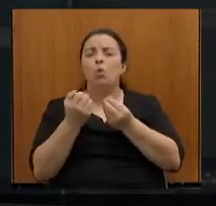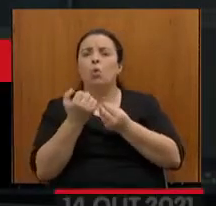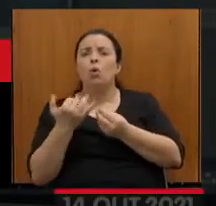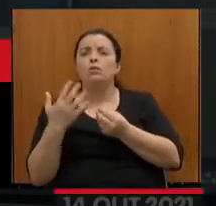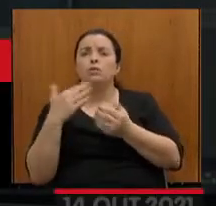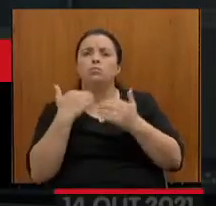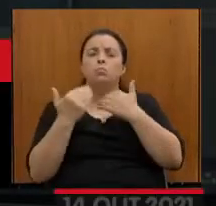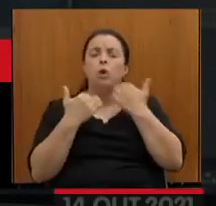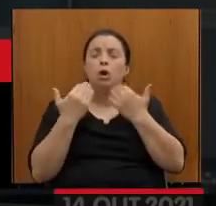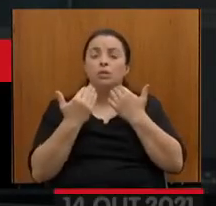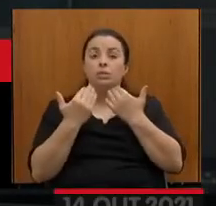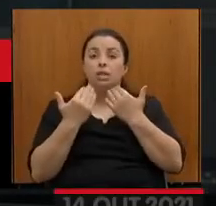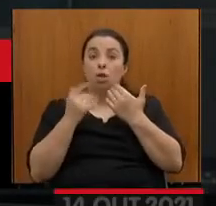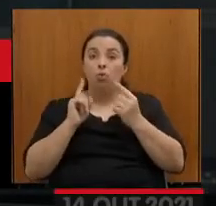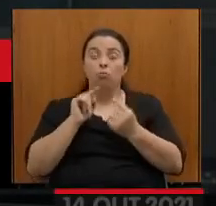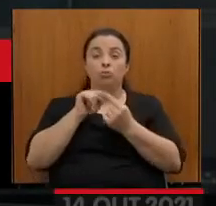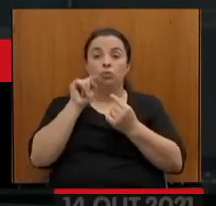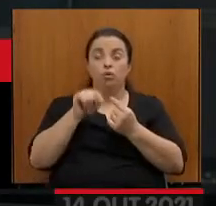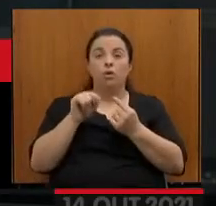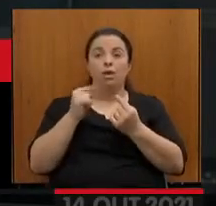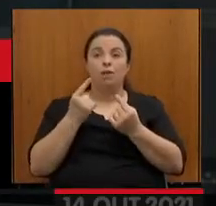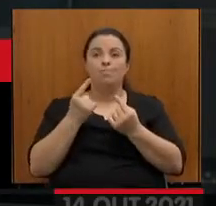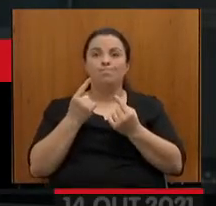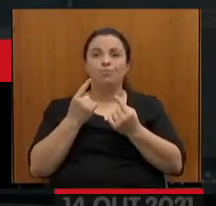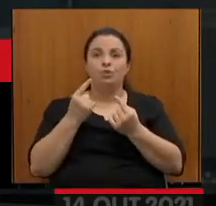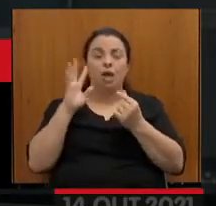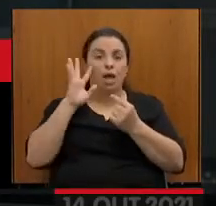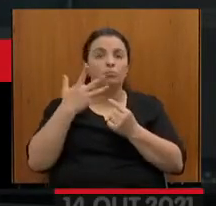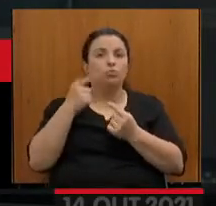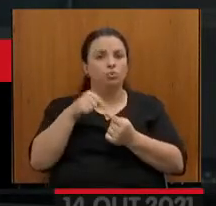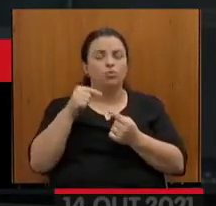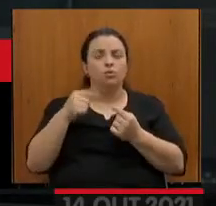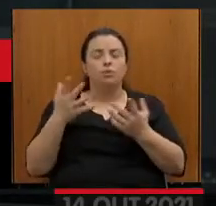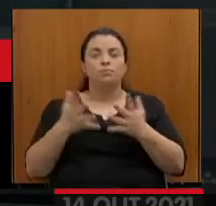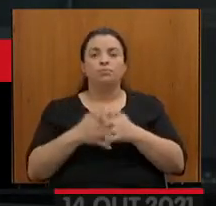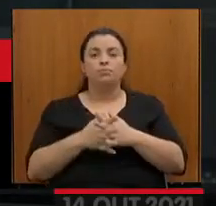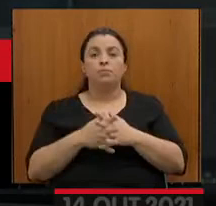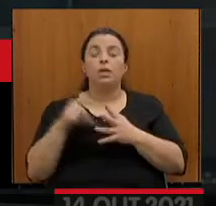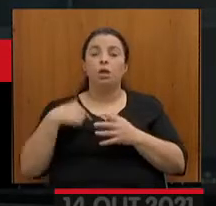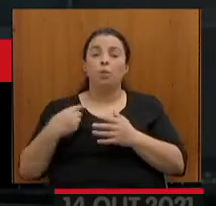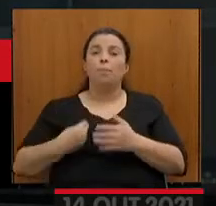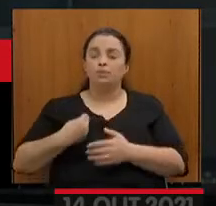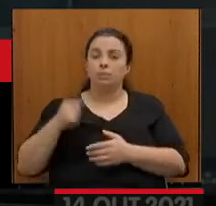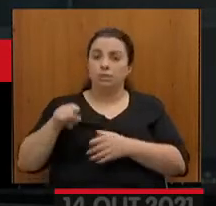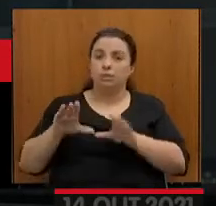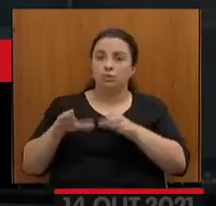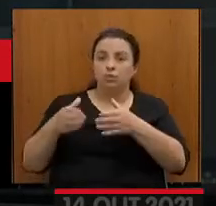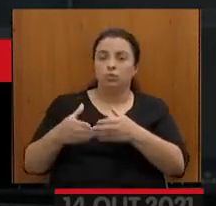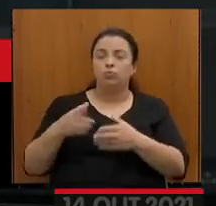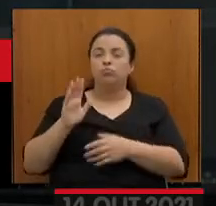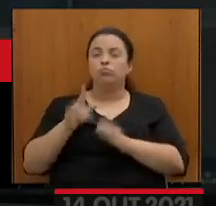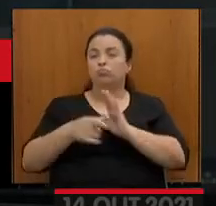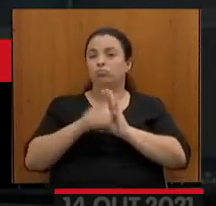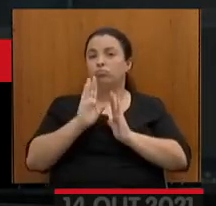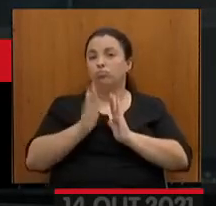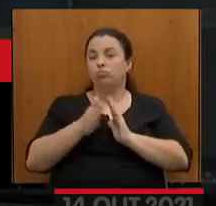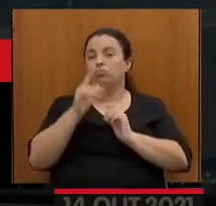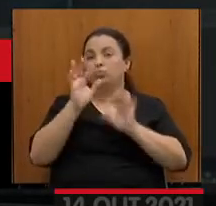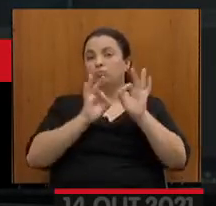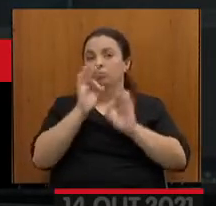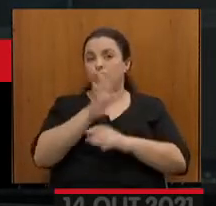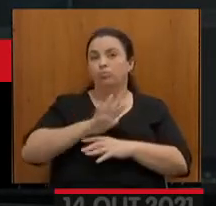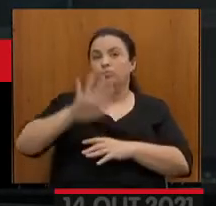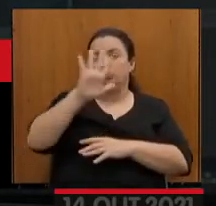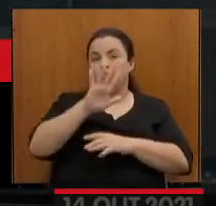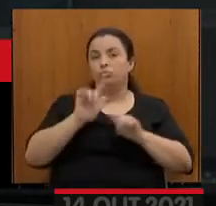né? Então, fazendo parte deste comitê, já tínhamos aí o nosso Plano Geral de Atuação na Atenção